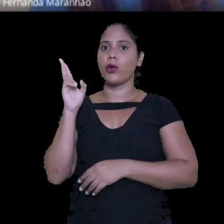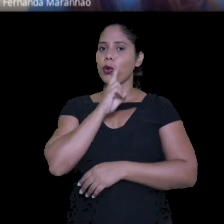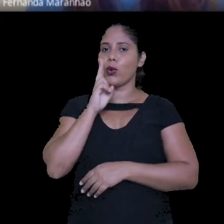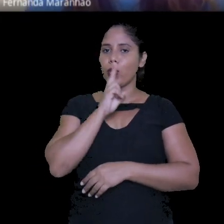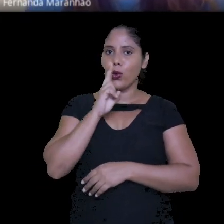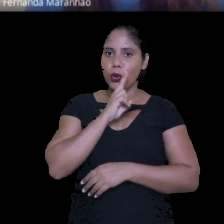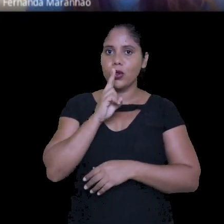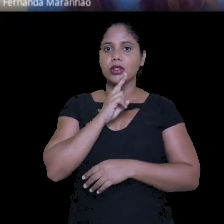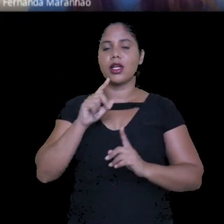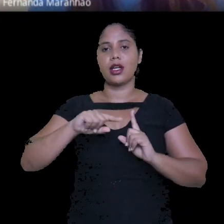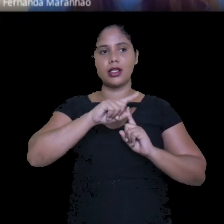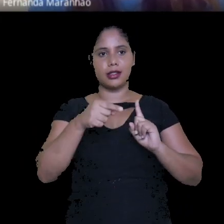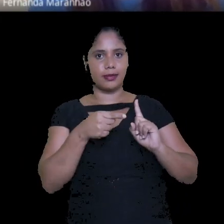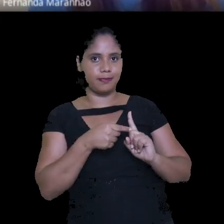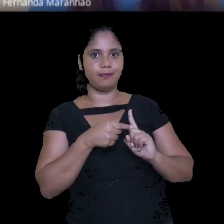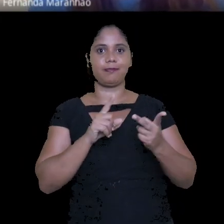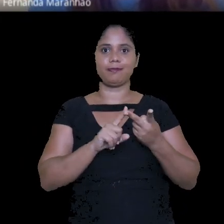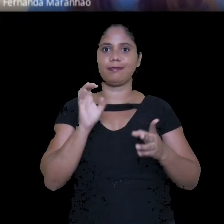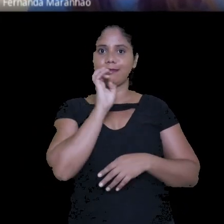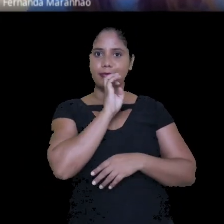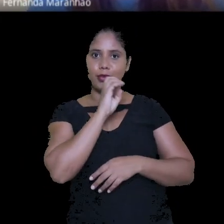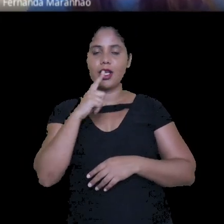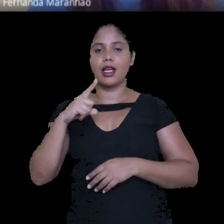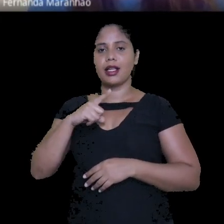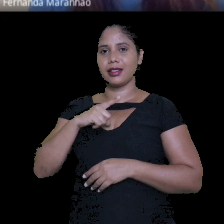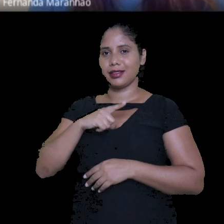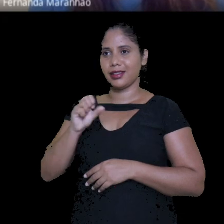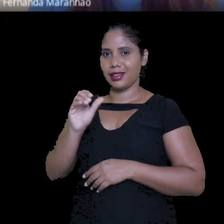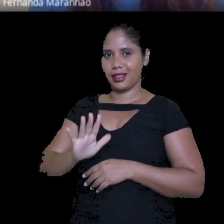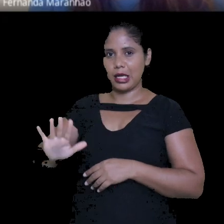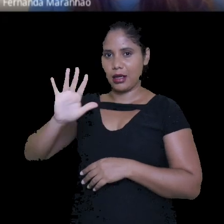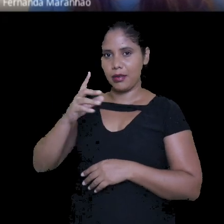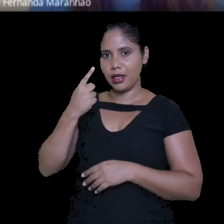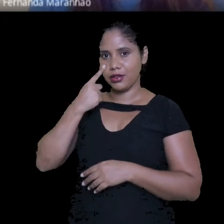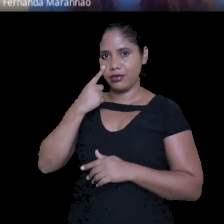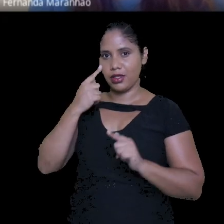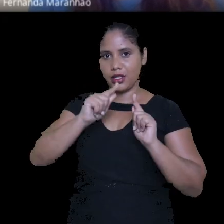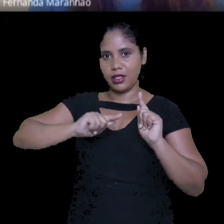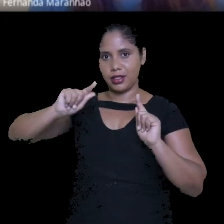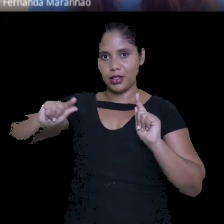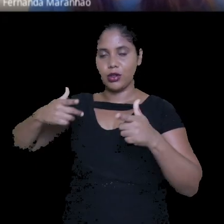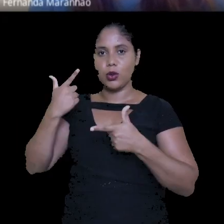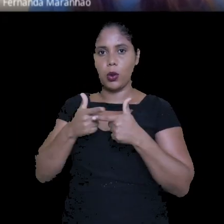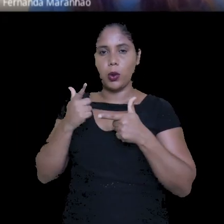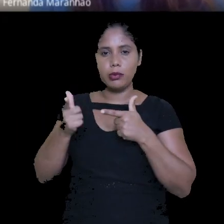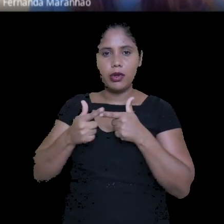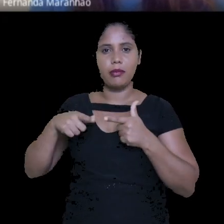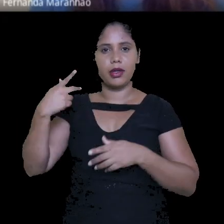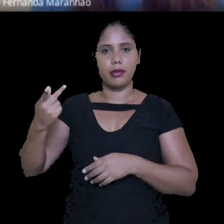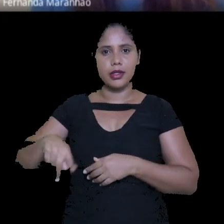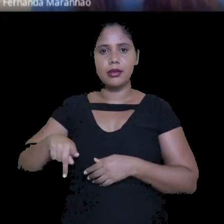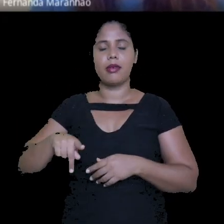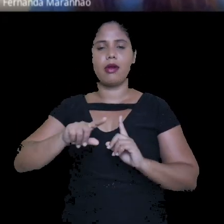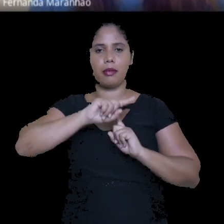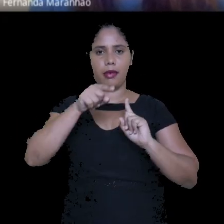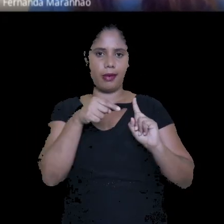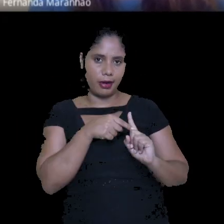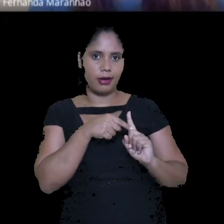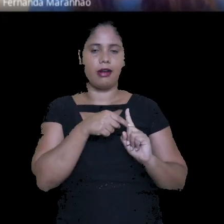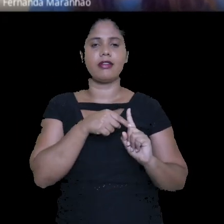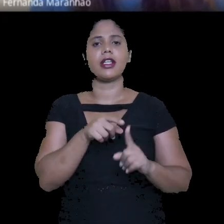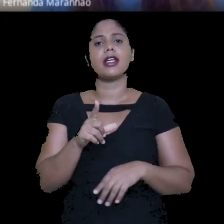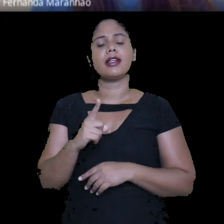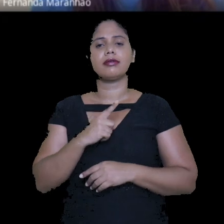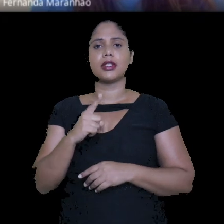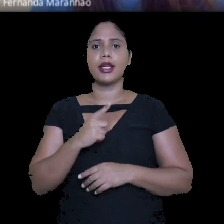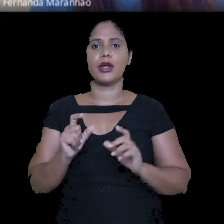partem 10 itens também cor-de-rosa, com o nome de cada uma das intercorrências do